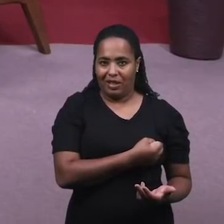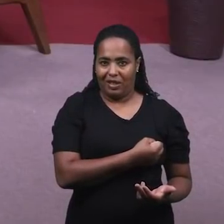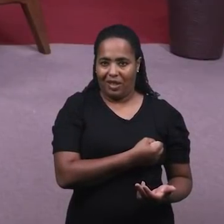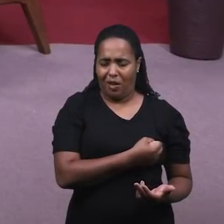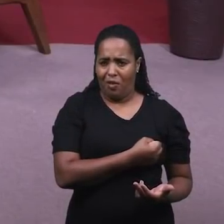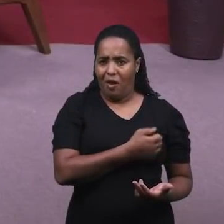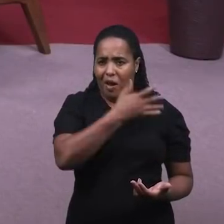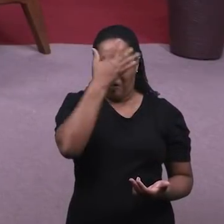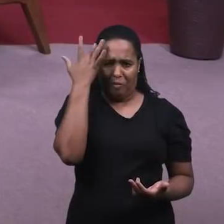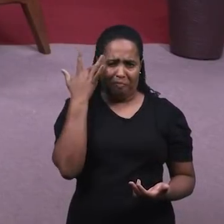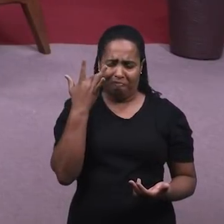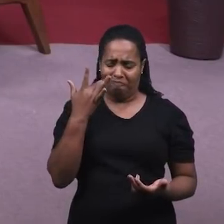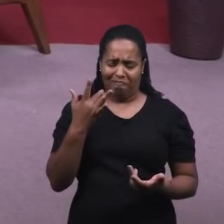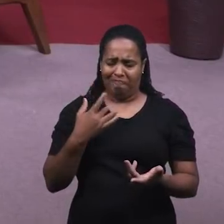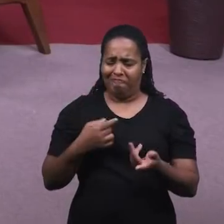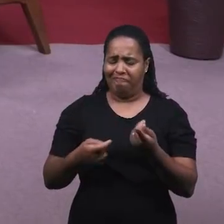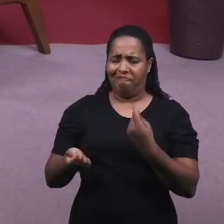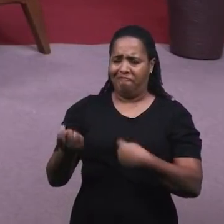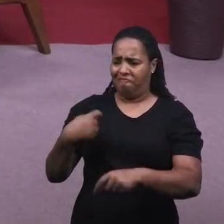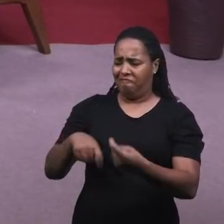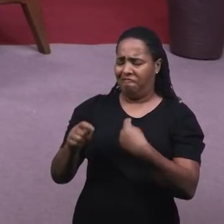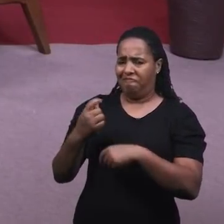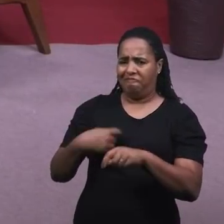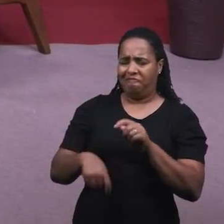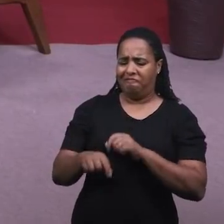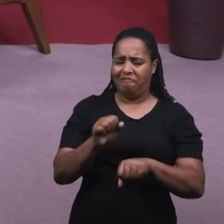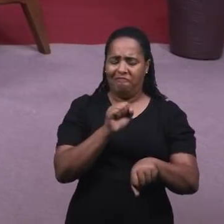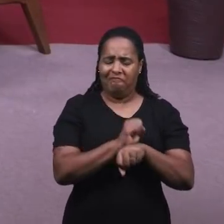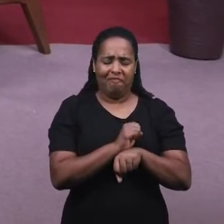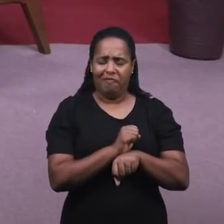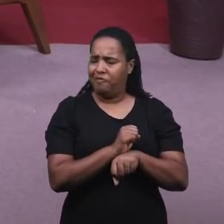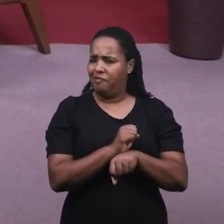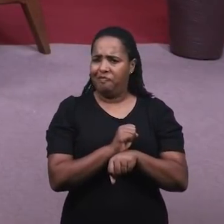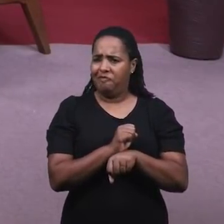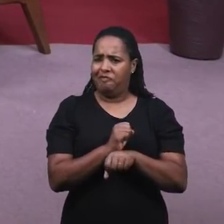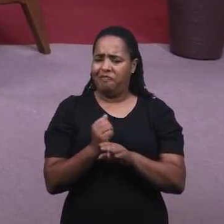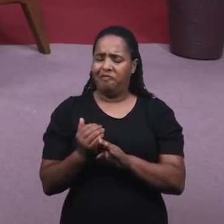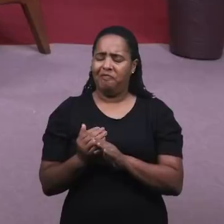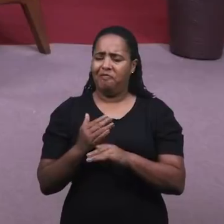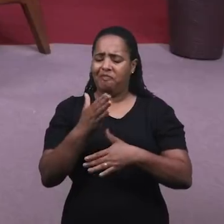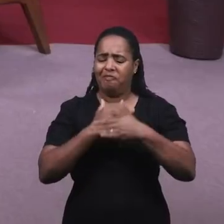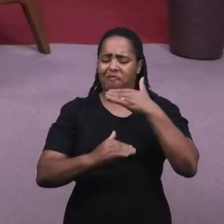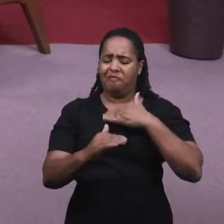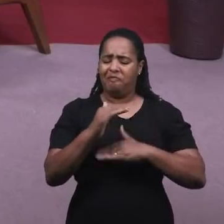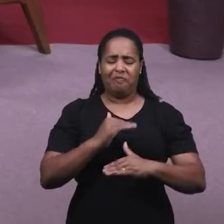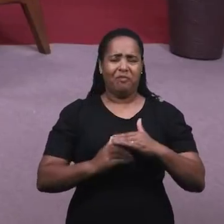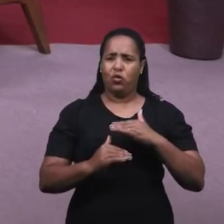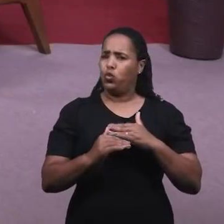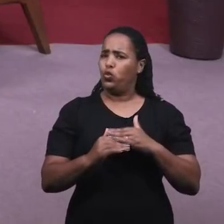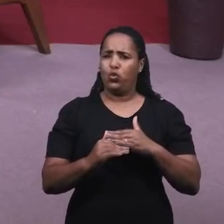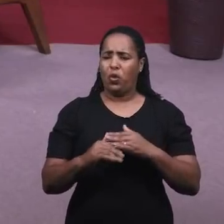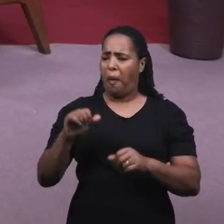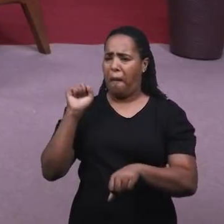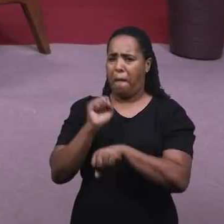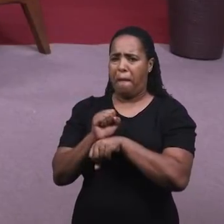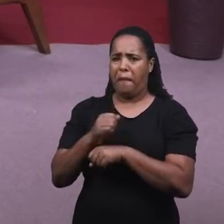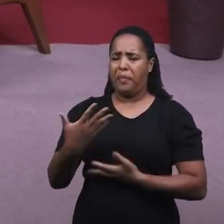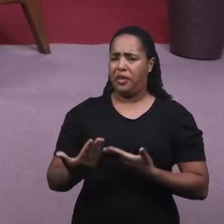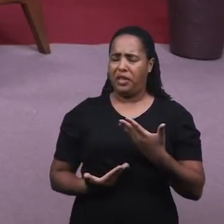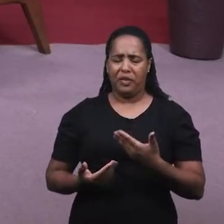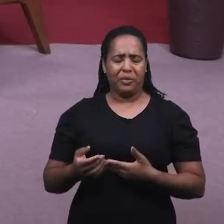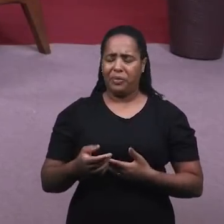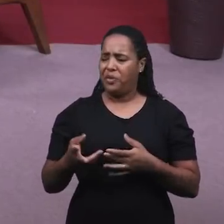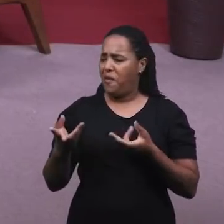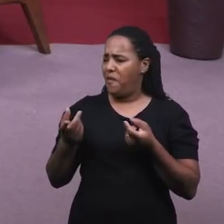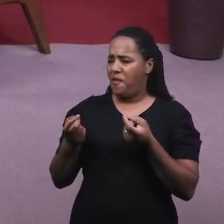não negocia, não dá um tempo, não retrocede, não para de servir ao Senhor. Não vendo,